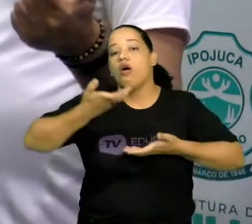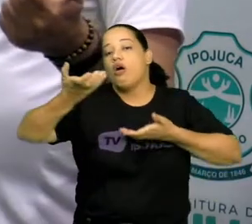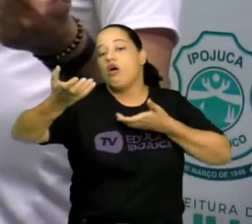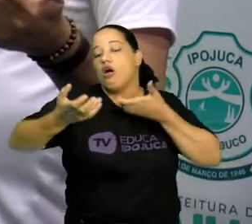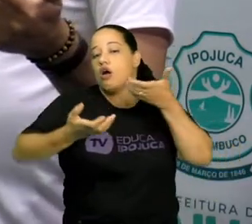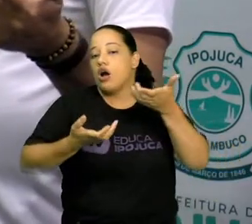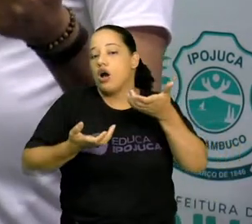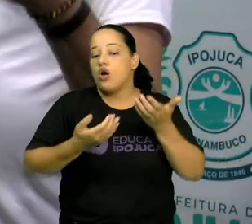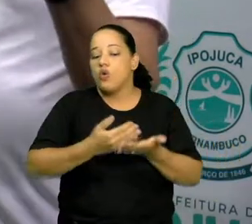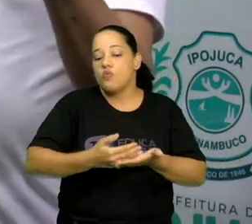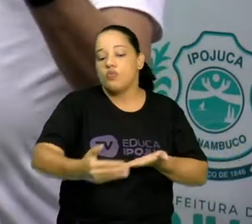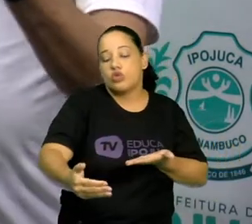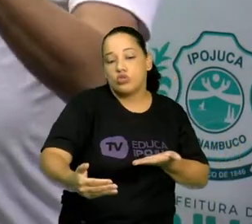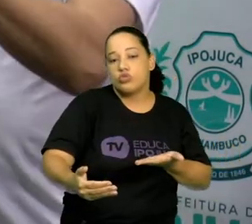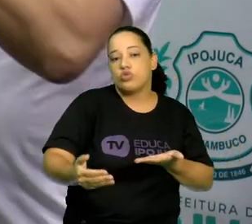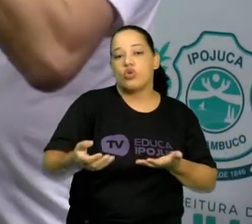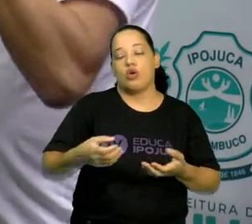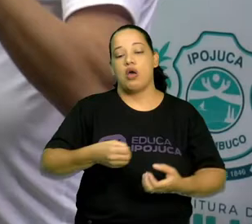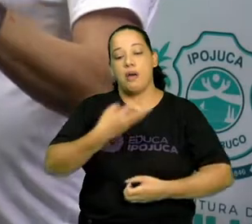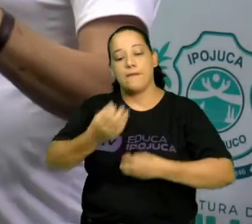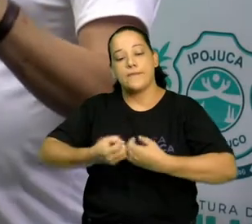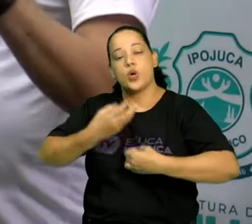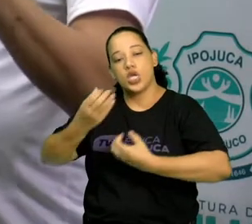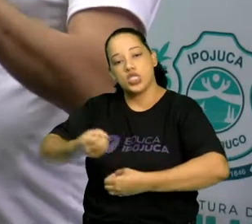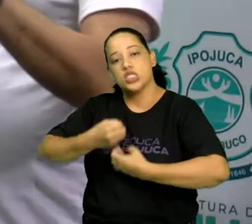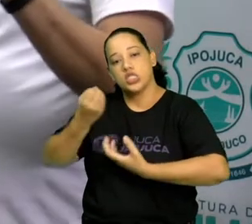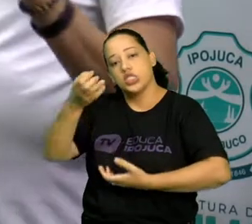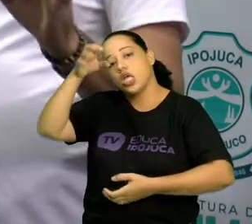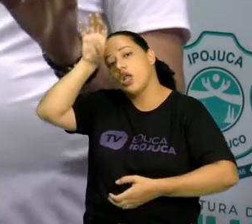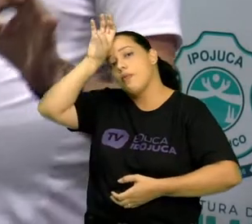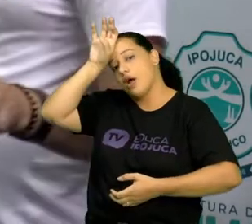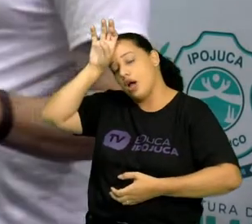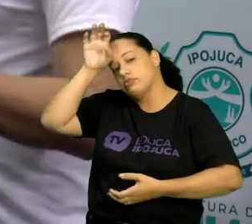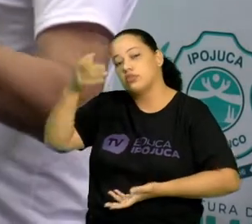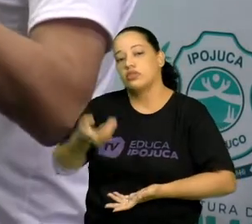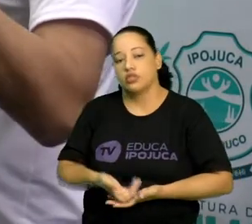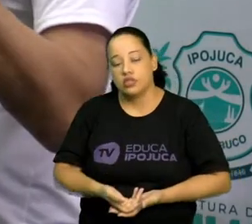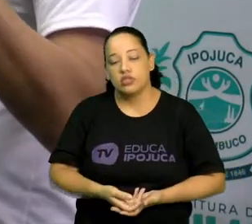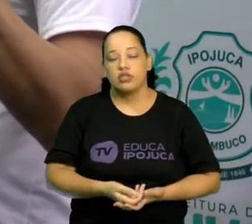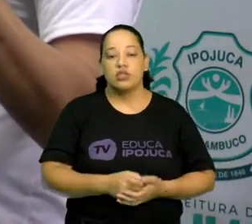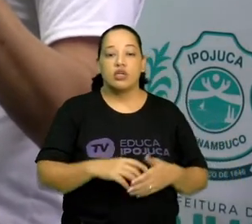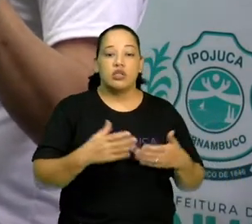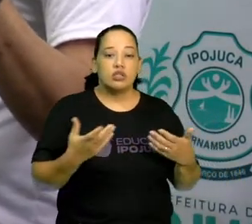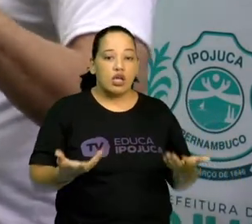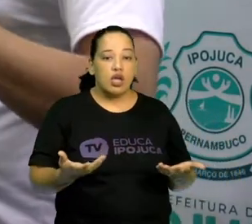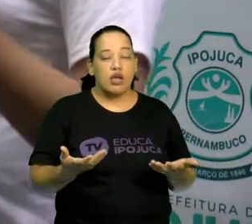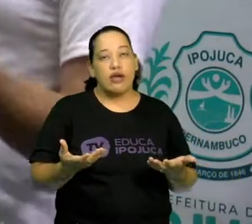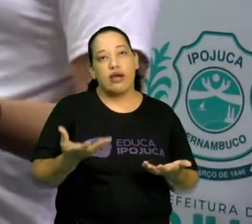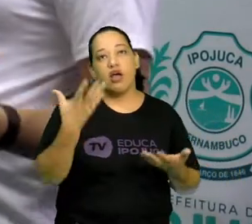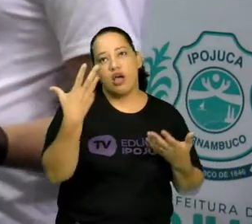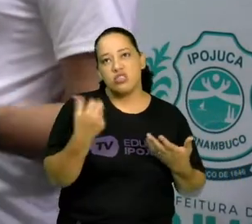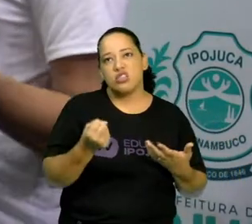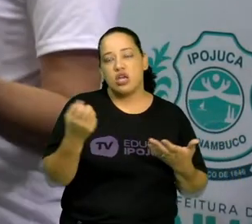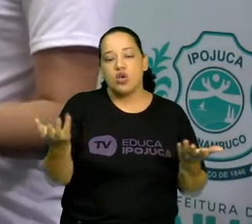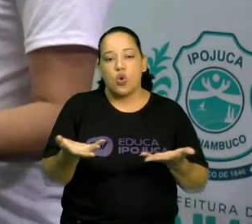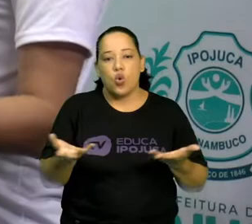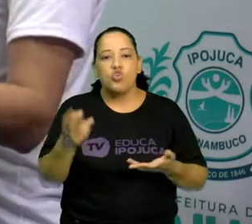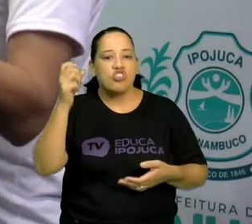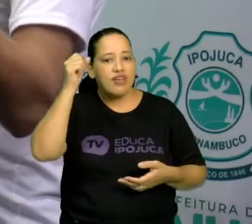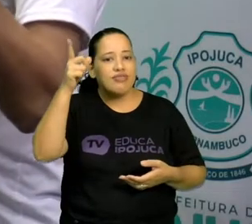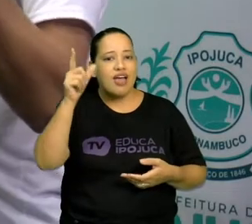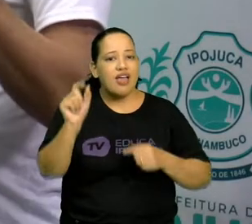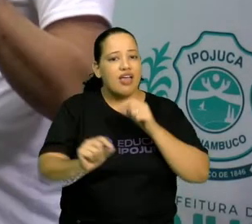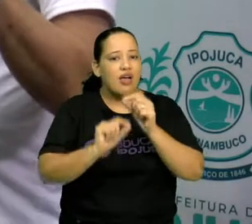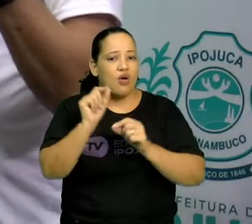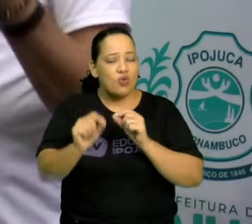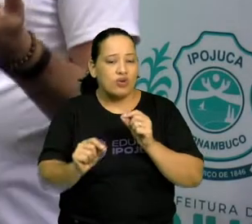música. A ideia mais aceita é de que a ópera, como a conhecemos hoje, surgiu no